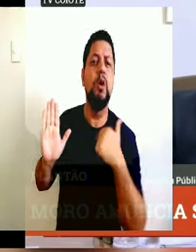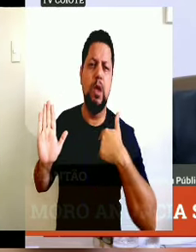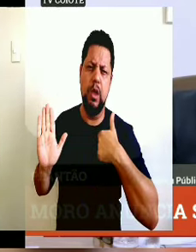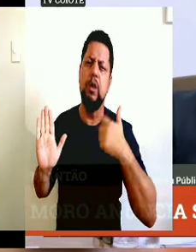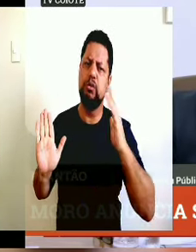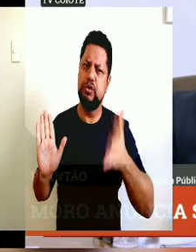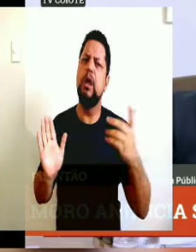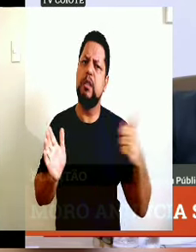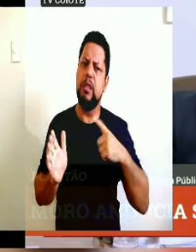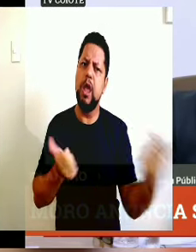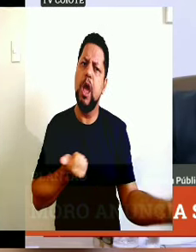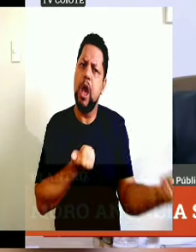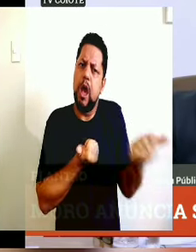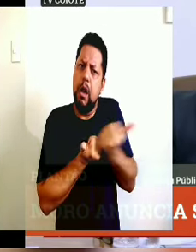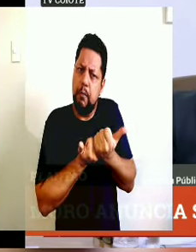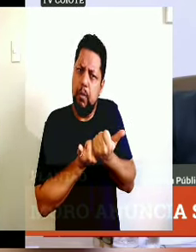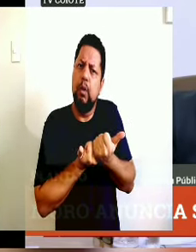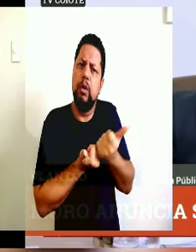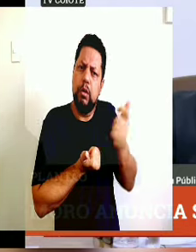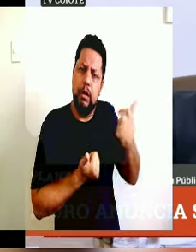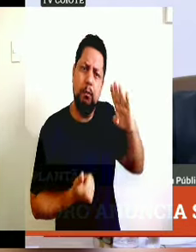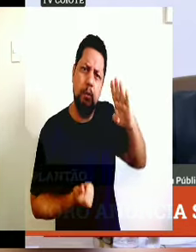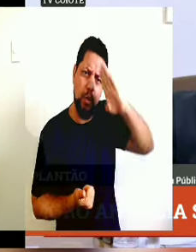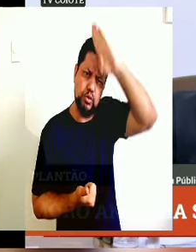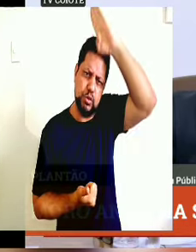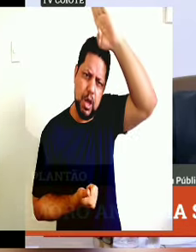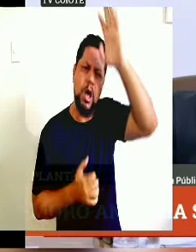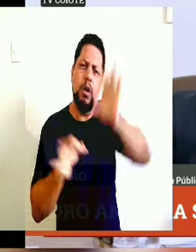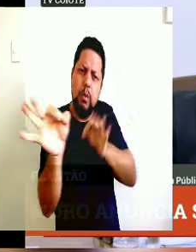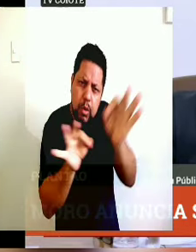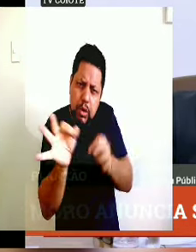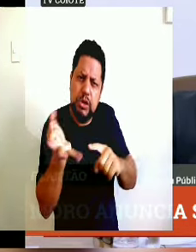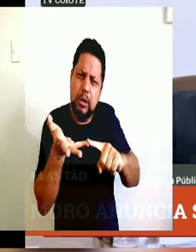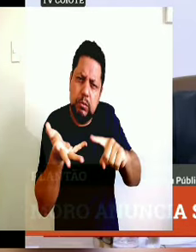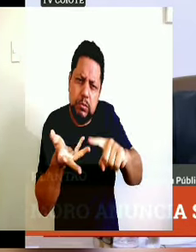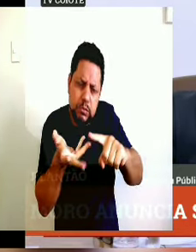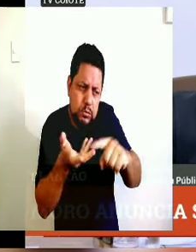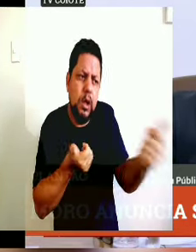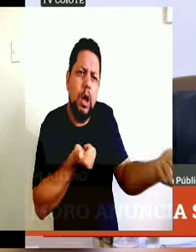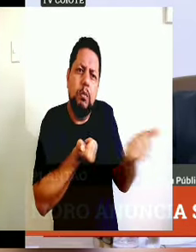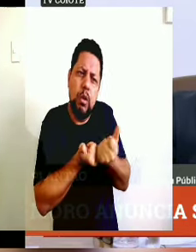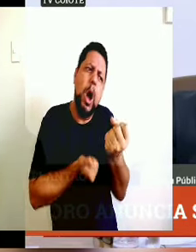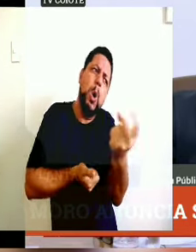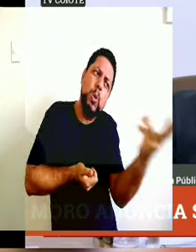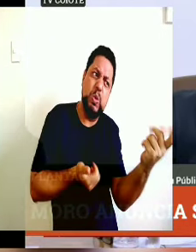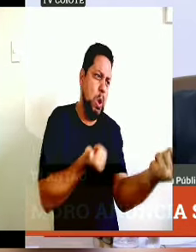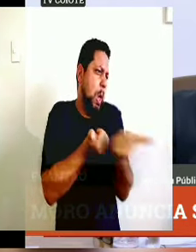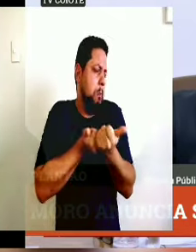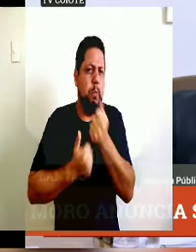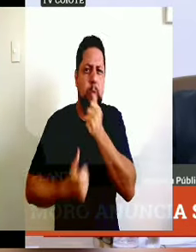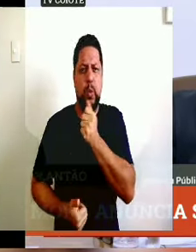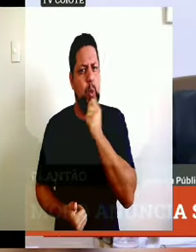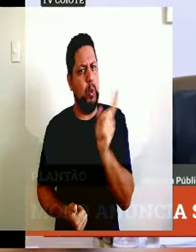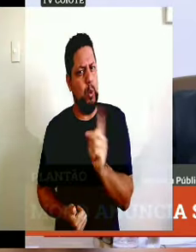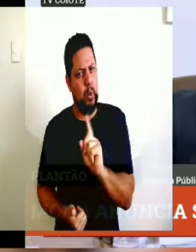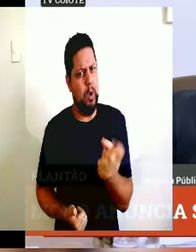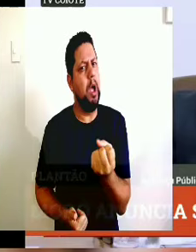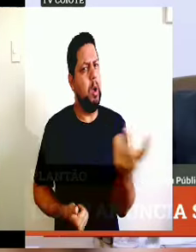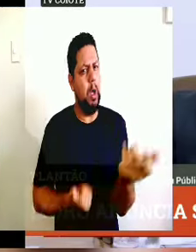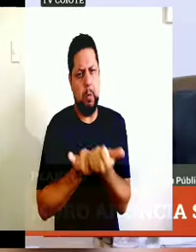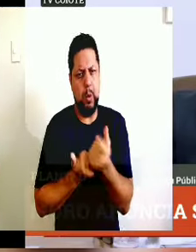tive apoio, né, do presidente Jair Bolsonaro em vários desses projetos, outros nem tanto, mas a